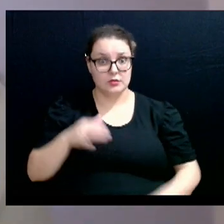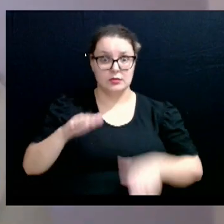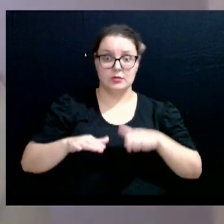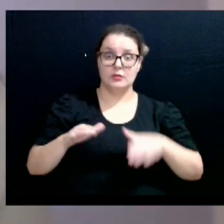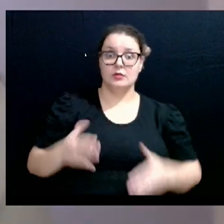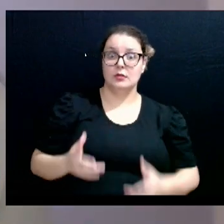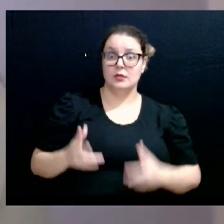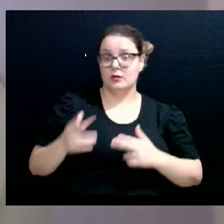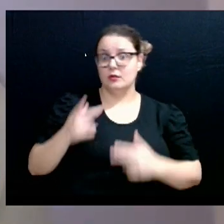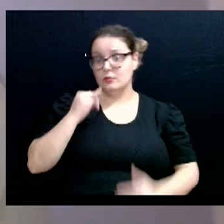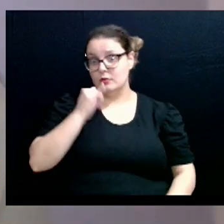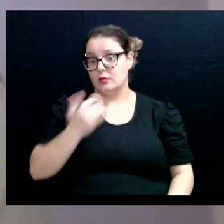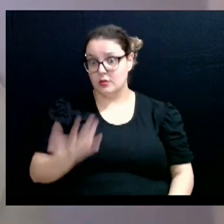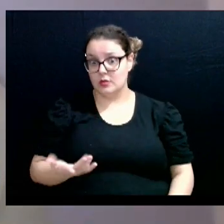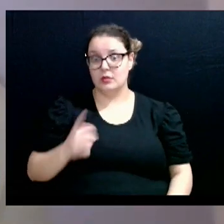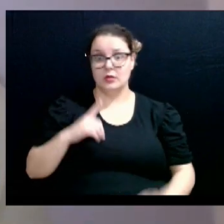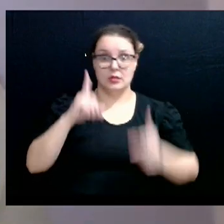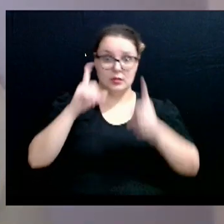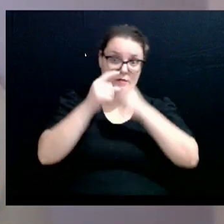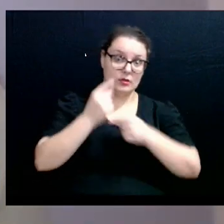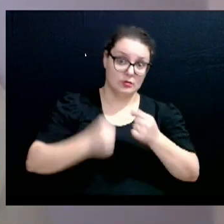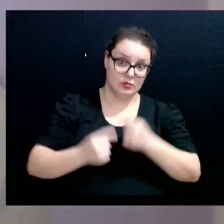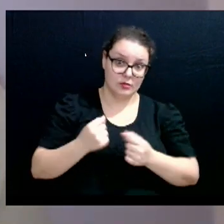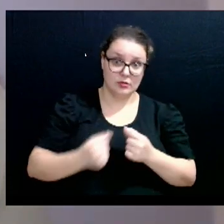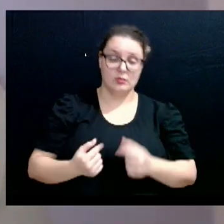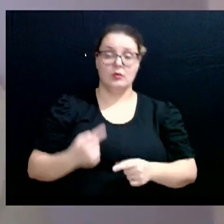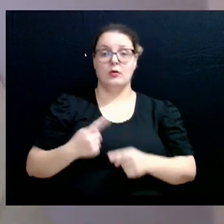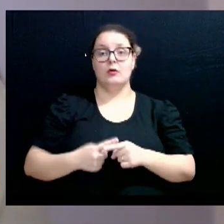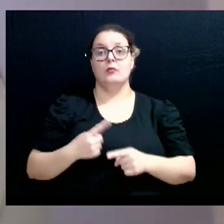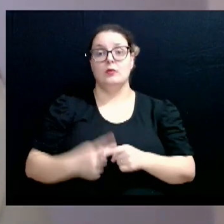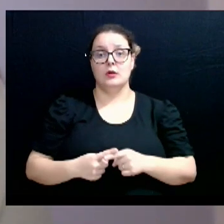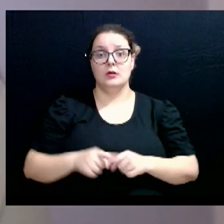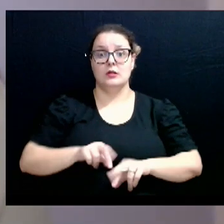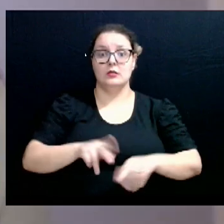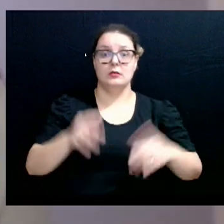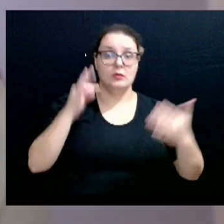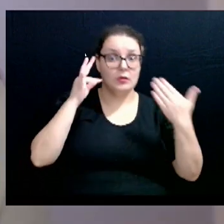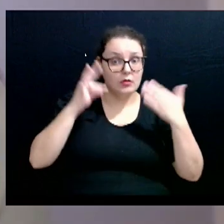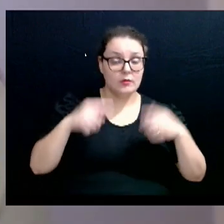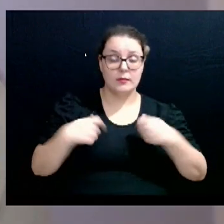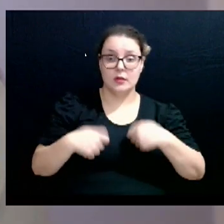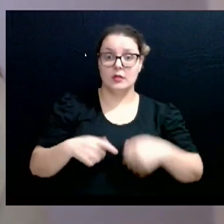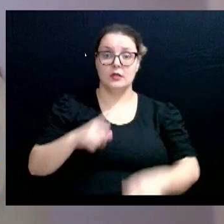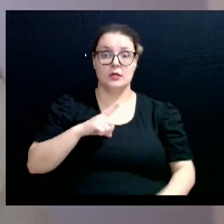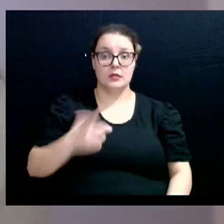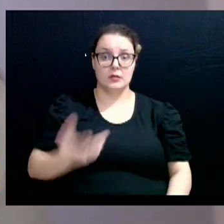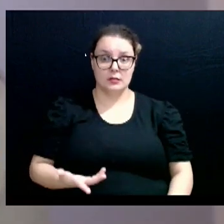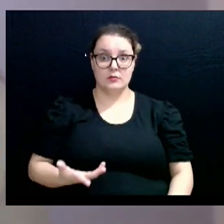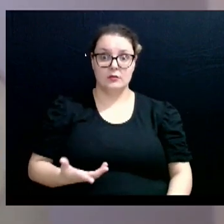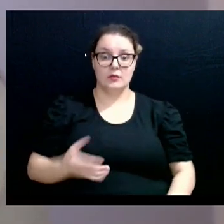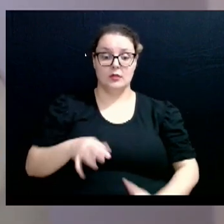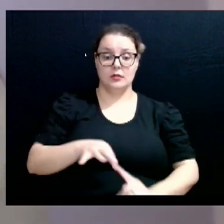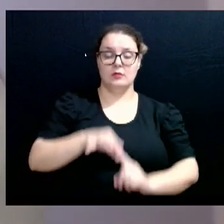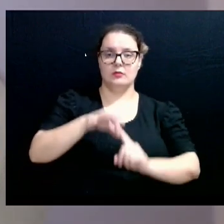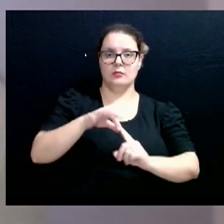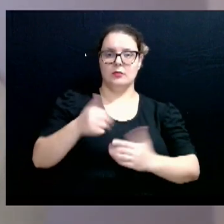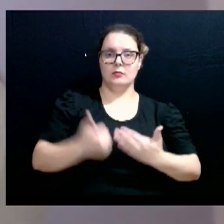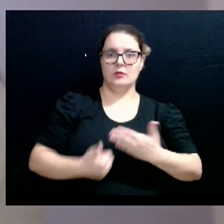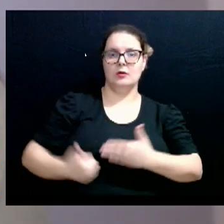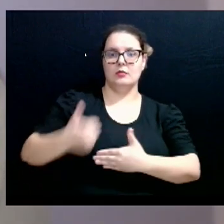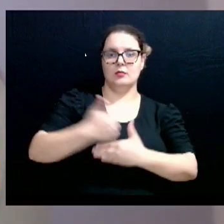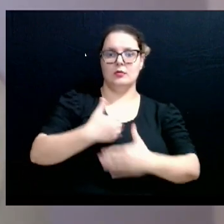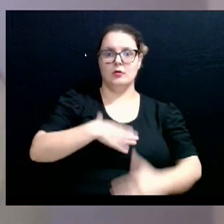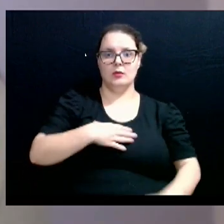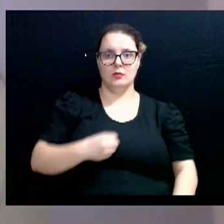tem dificuldades financeiras, porque são muitas terapias que precisam ser feitas. Então, elas priorizam o seu filho ou a pessoa que ela